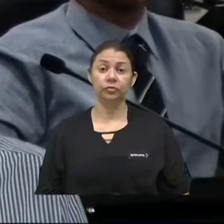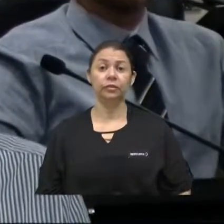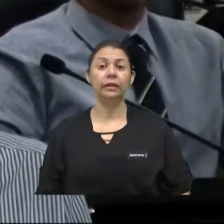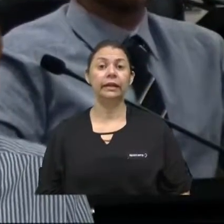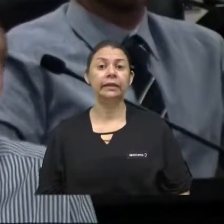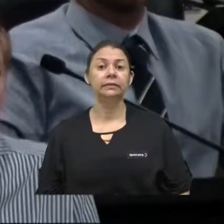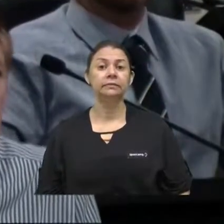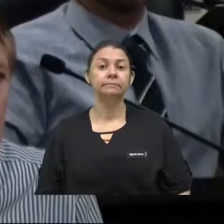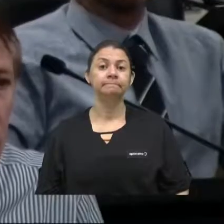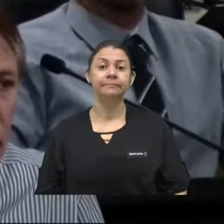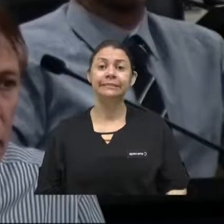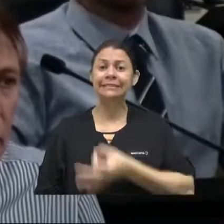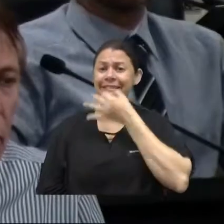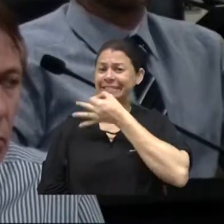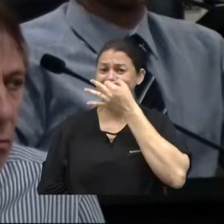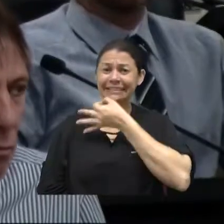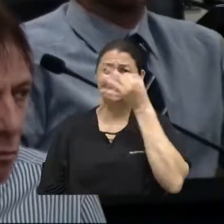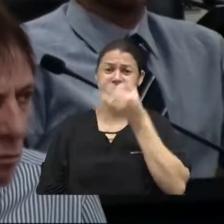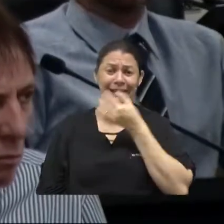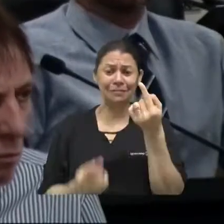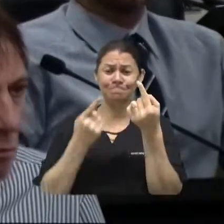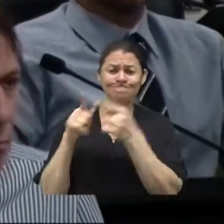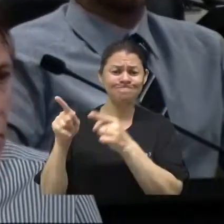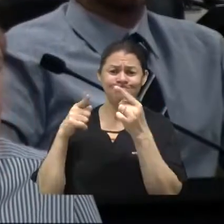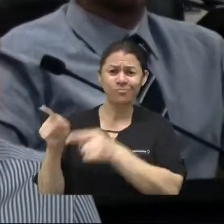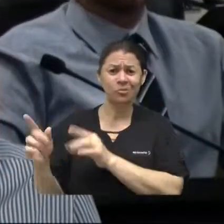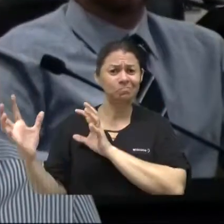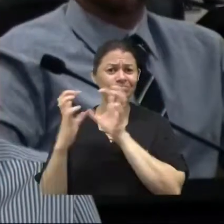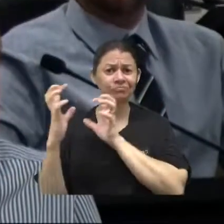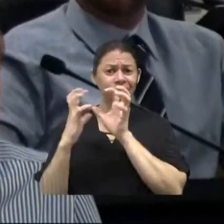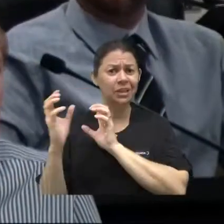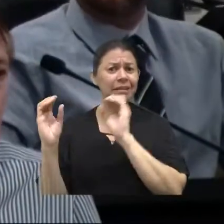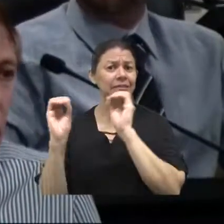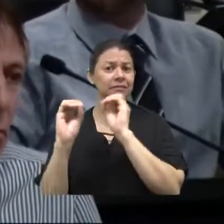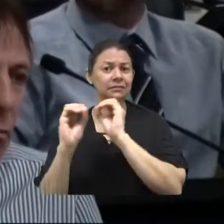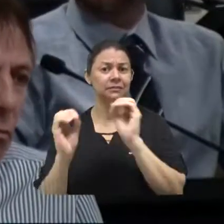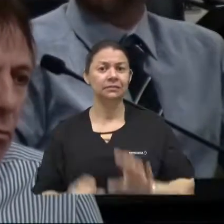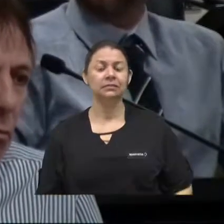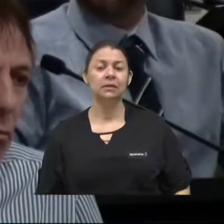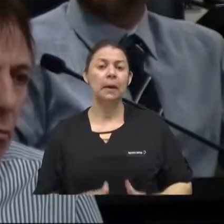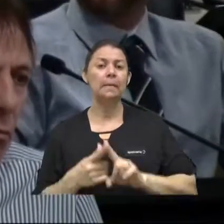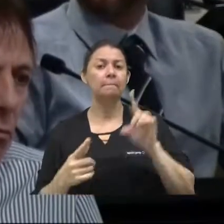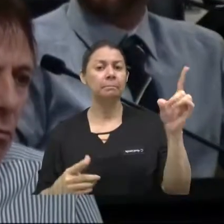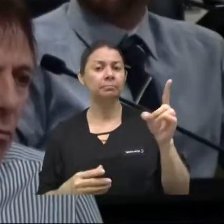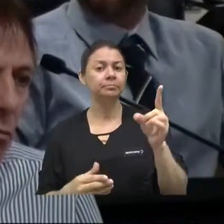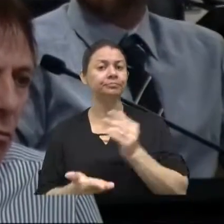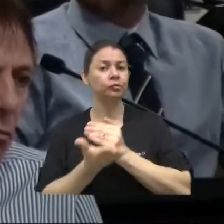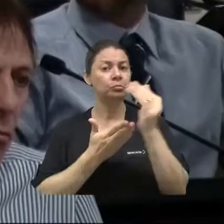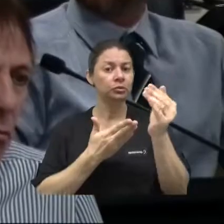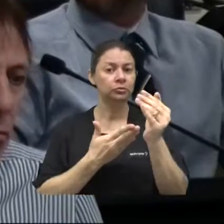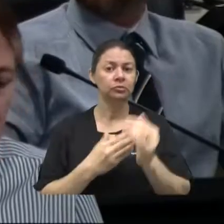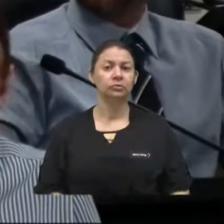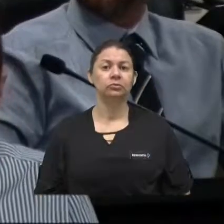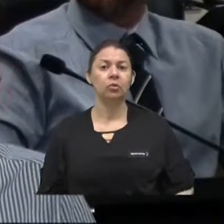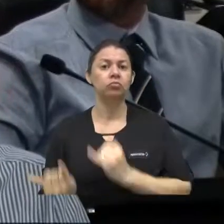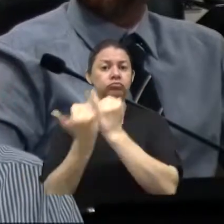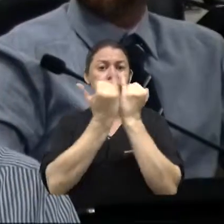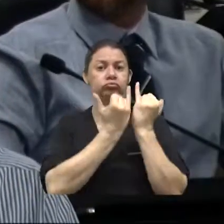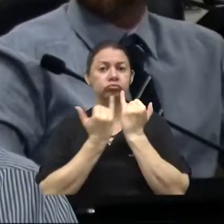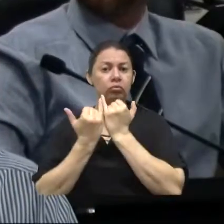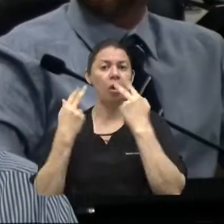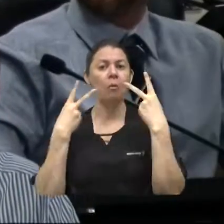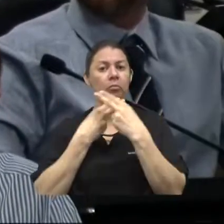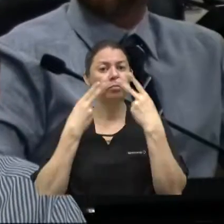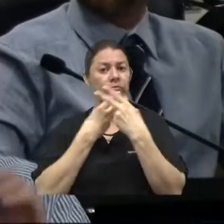É chapas apresentadas. Aí passou-se uns instantes, começou um zum, zum, zum lá nos corredores e